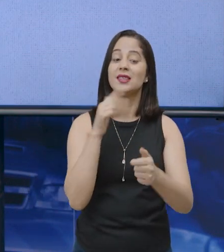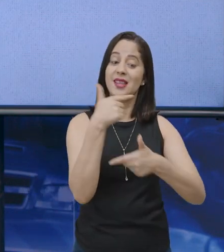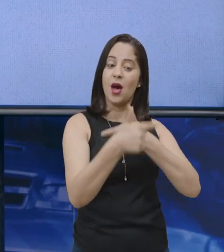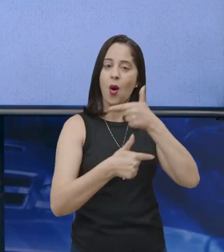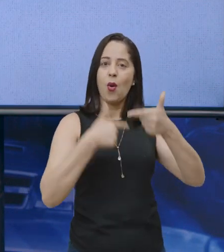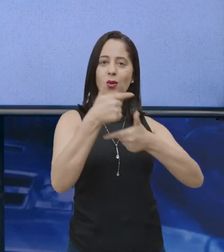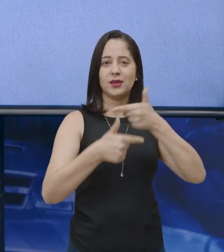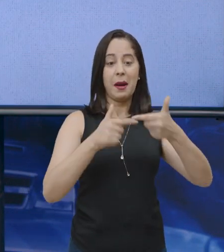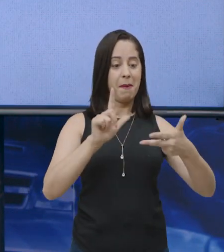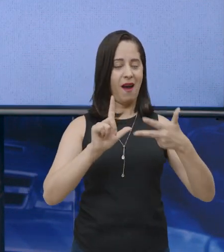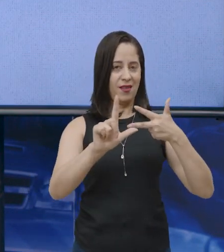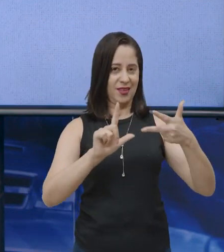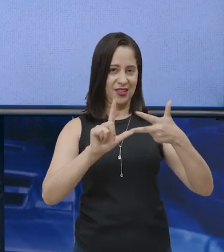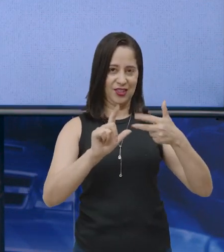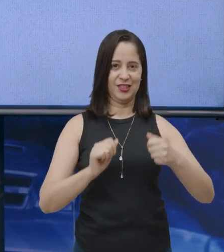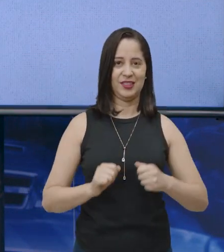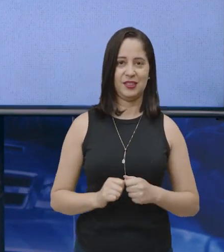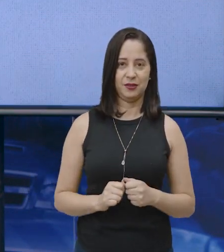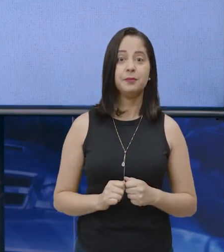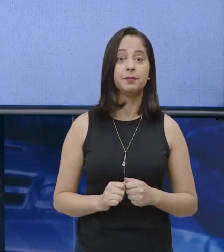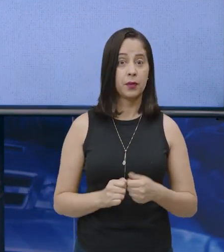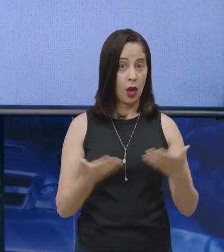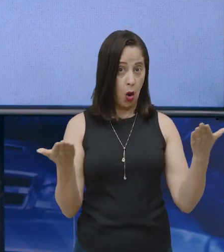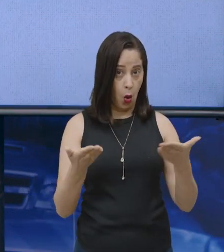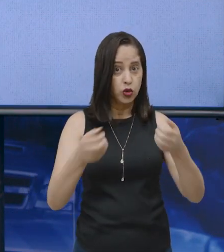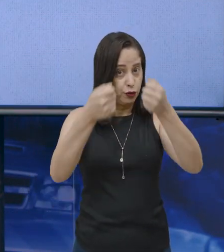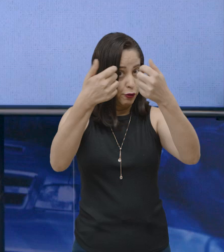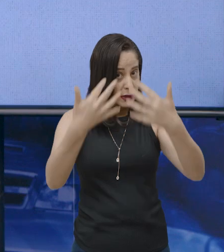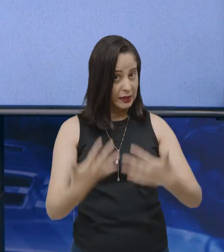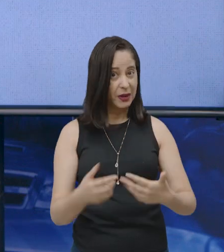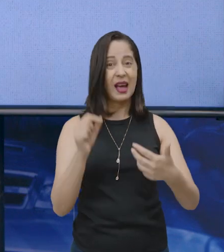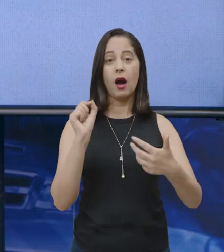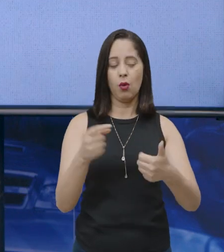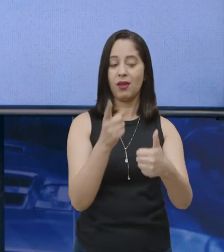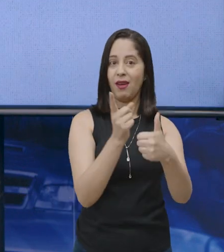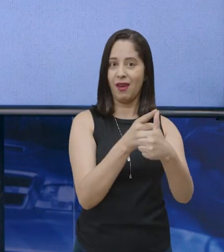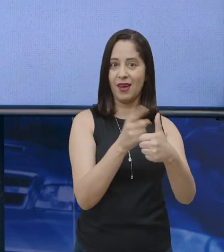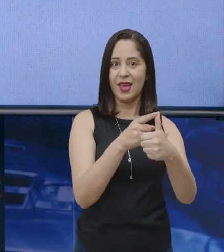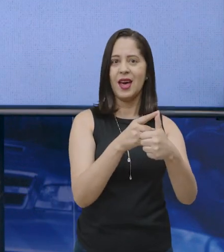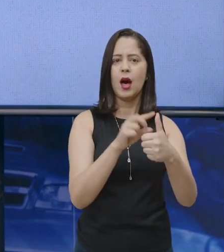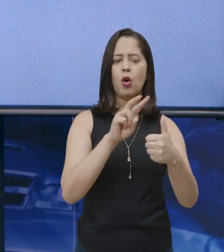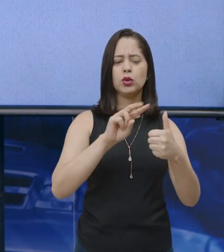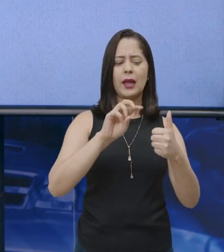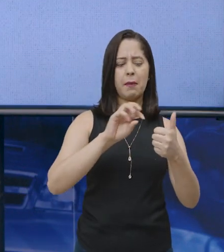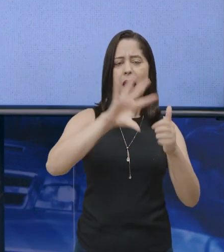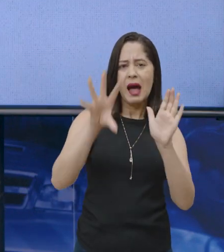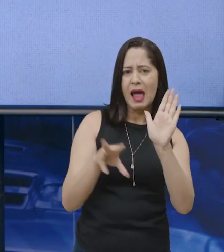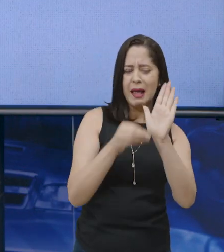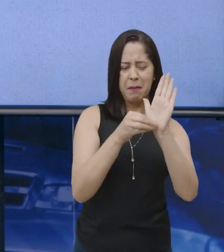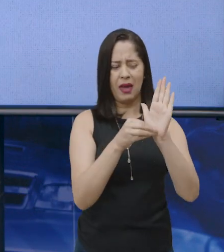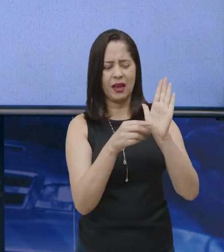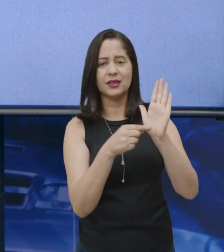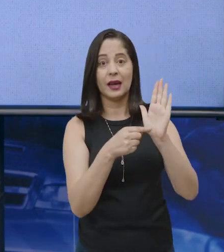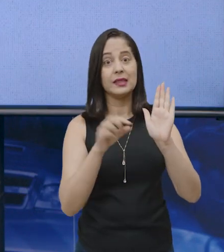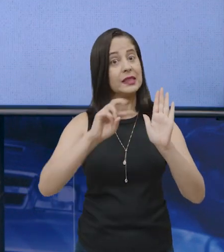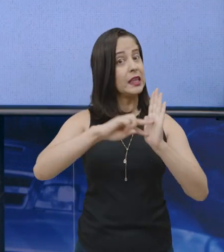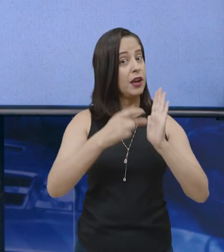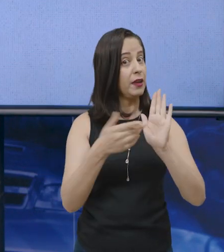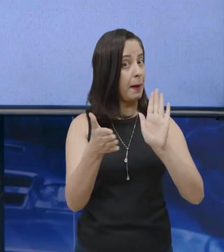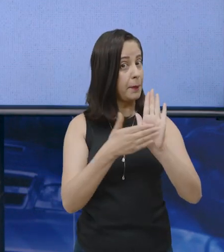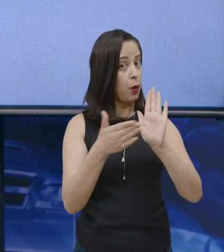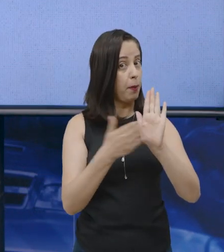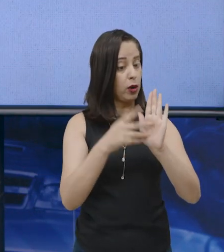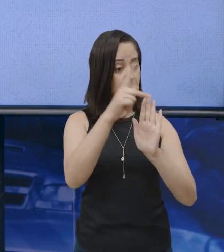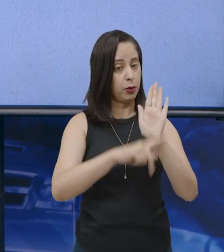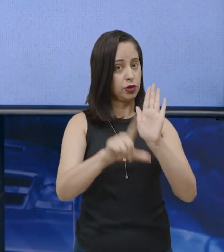pouco mais sobre o trabalho do Legislativo. E nesta edição você vai saber mais sobre as emendas, que são as propostas de